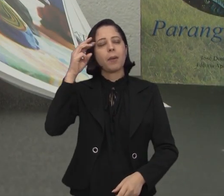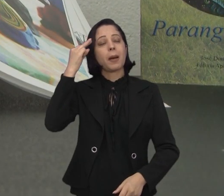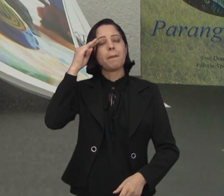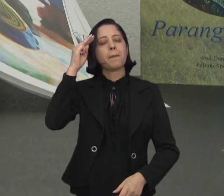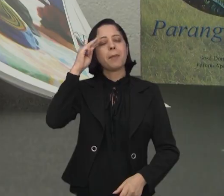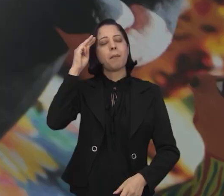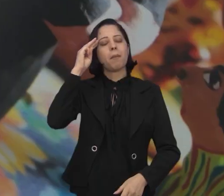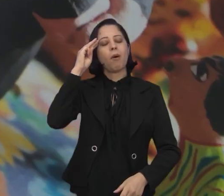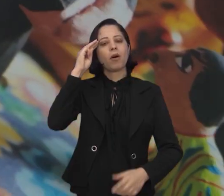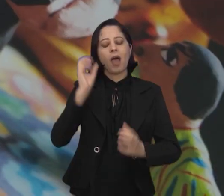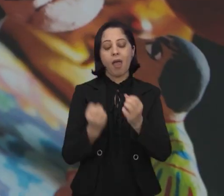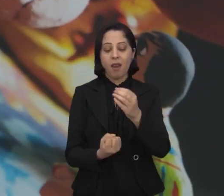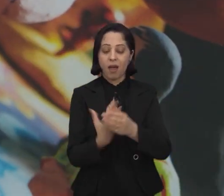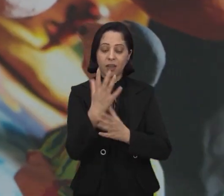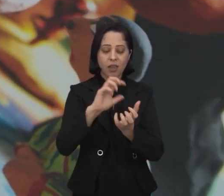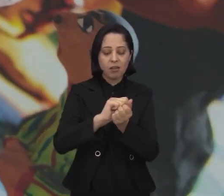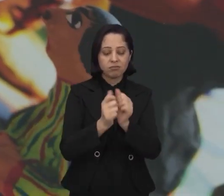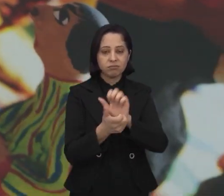feitas com barro. Em